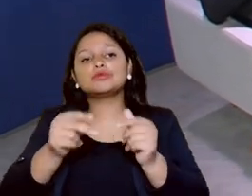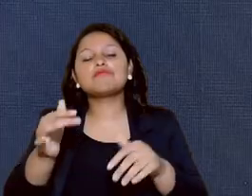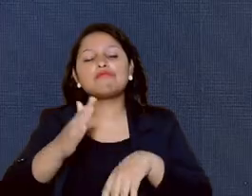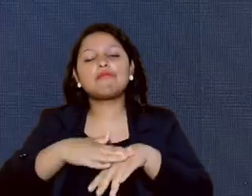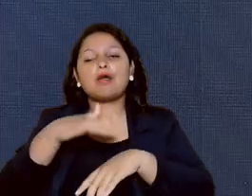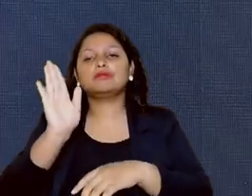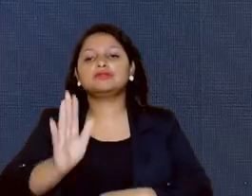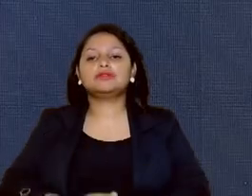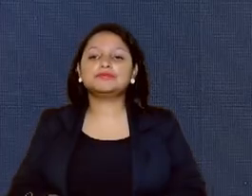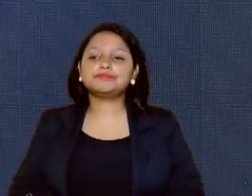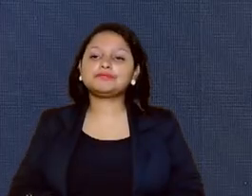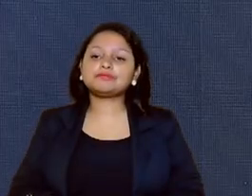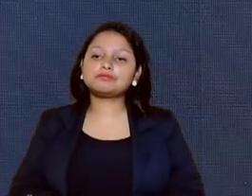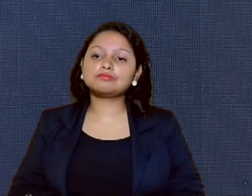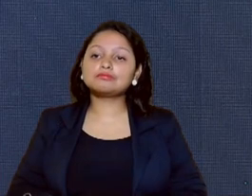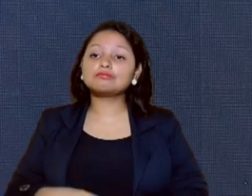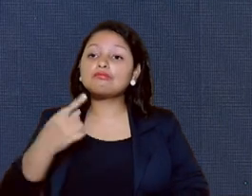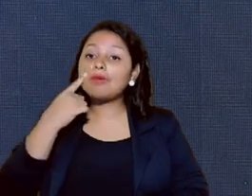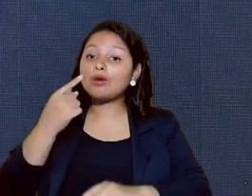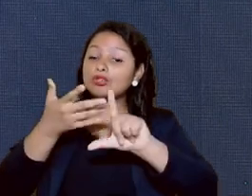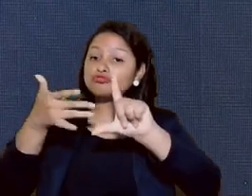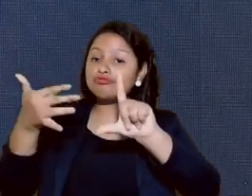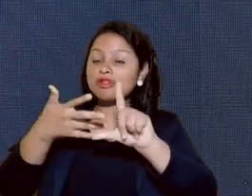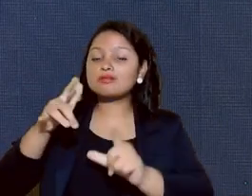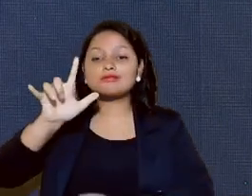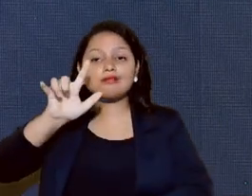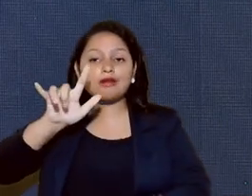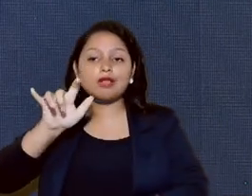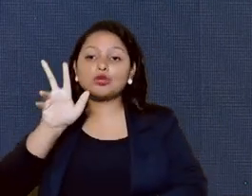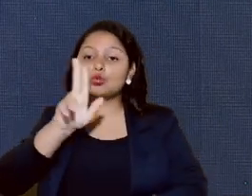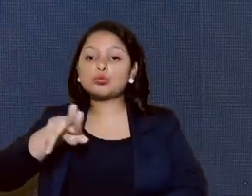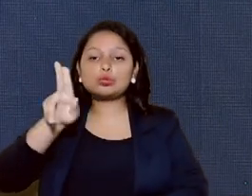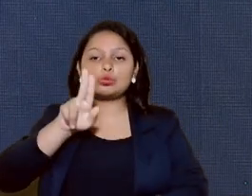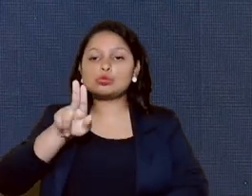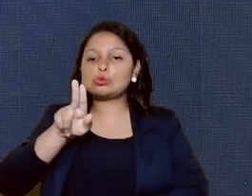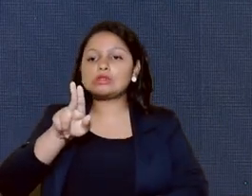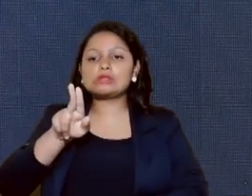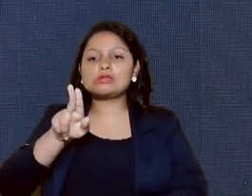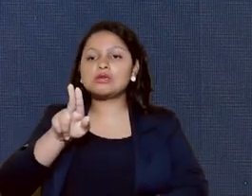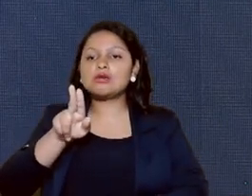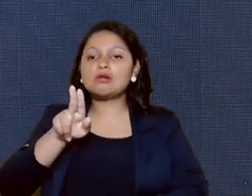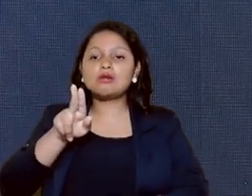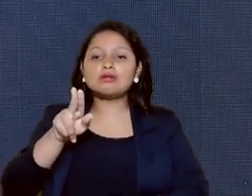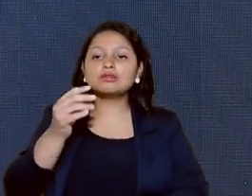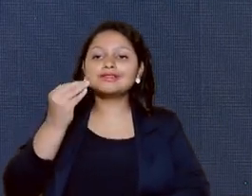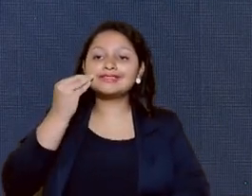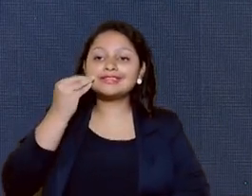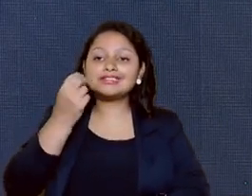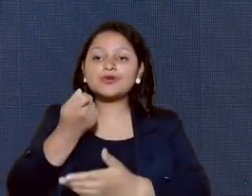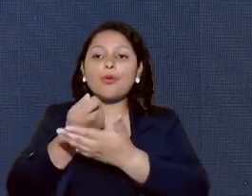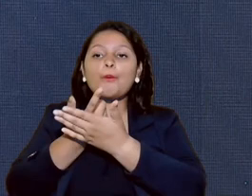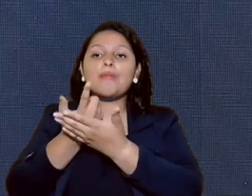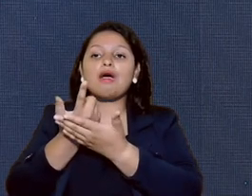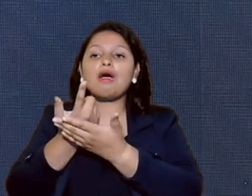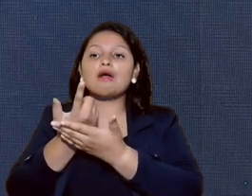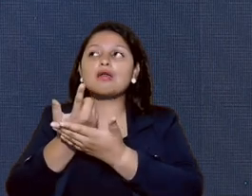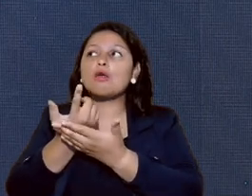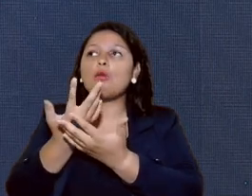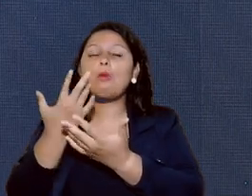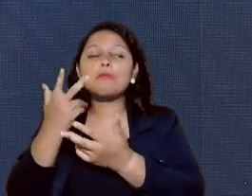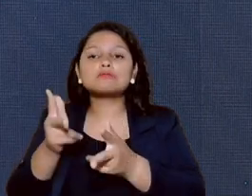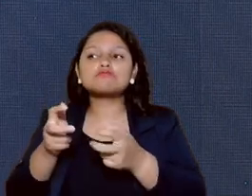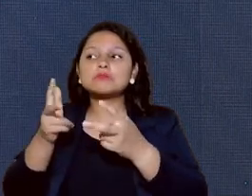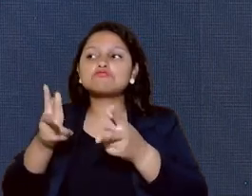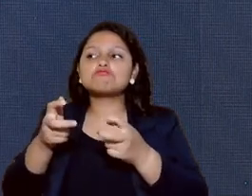eu gosto de fazer pega lá o Netflix no Instagram que todo mundo para mim a gente usa eu tô vendo aqui eu tô tentando comprar lá um produto e ele começa a me oferecer vários